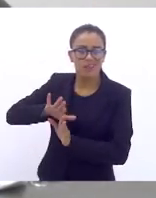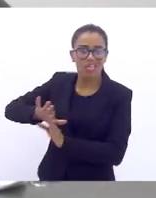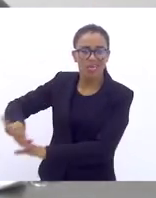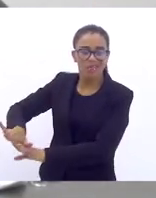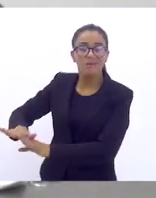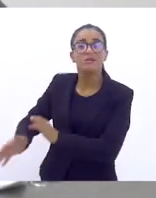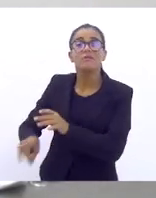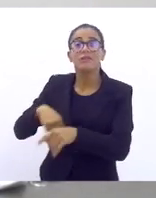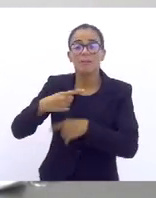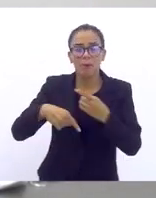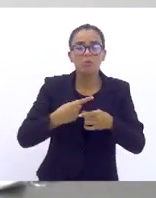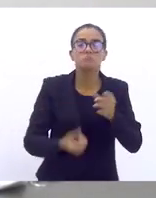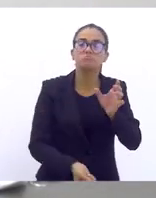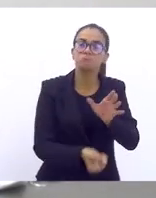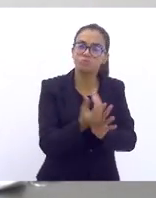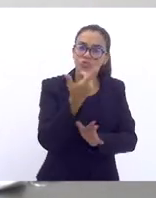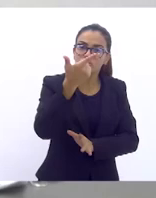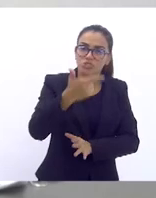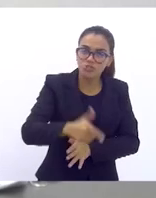secretaria de planejamento